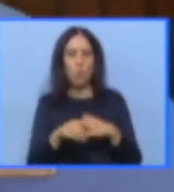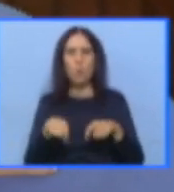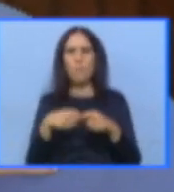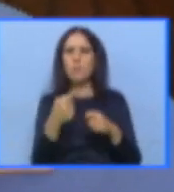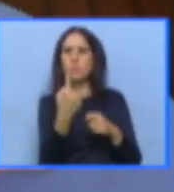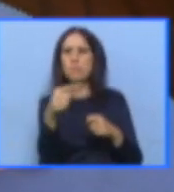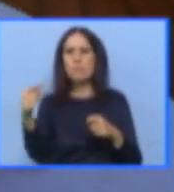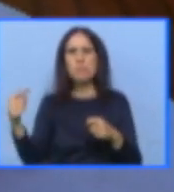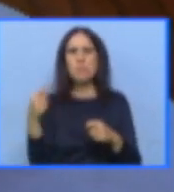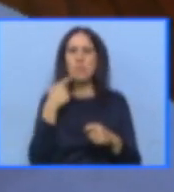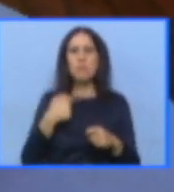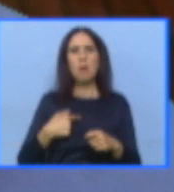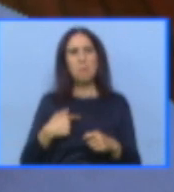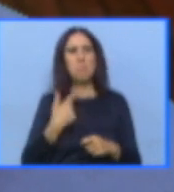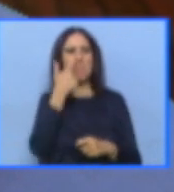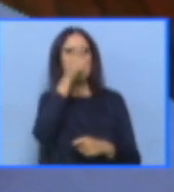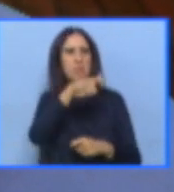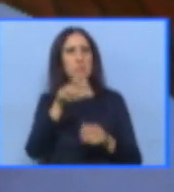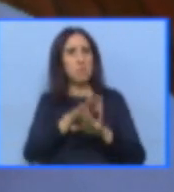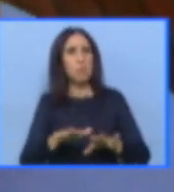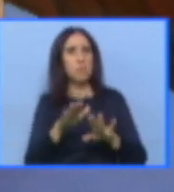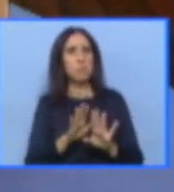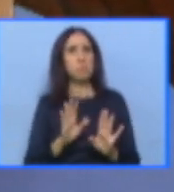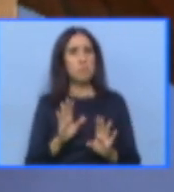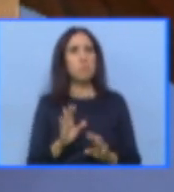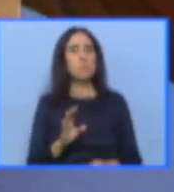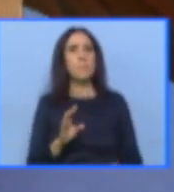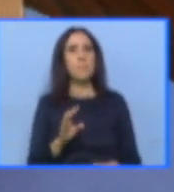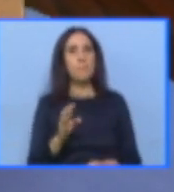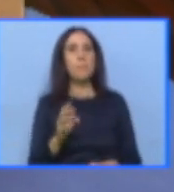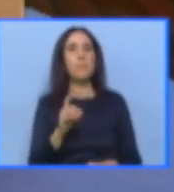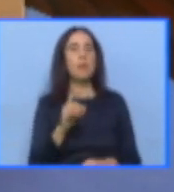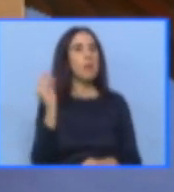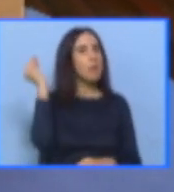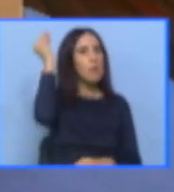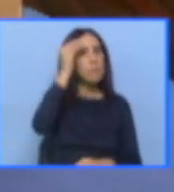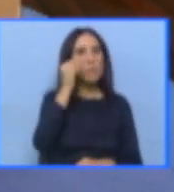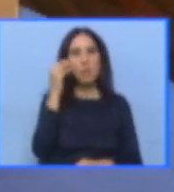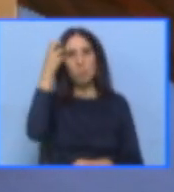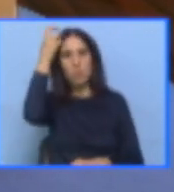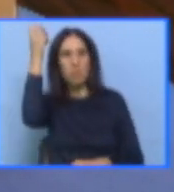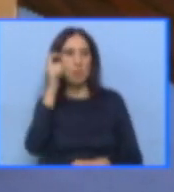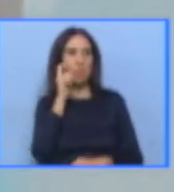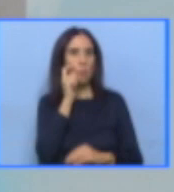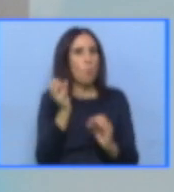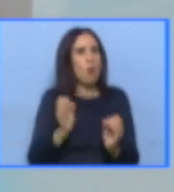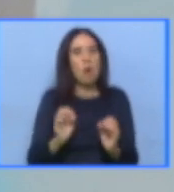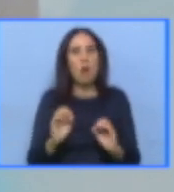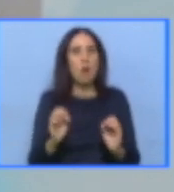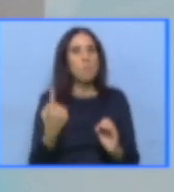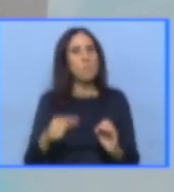eles até são indivíduos tranquilos, eles não estão aqui a defender nem a República, nem a monarquia, estão aqui